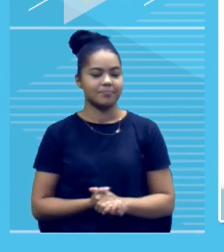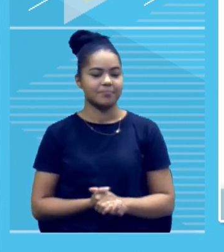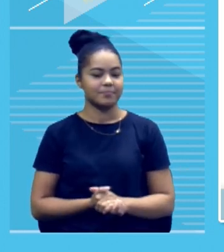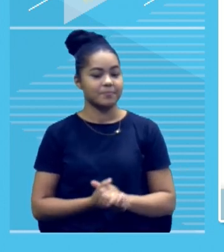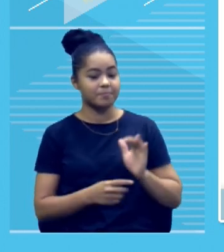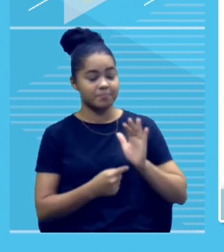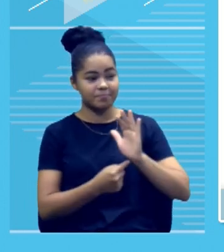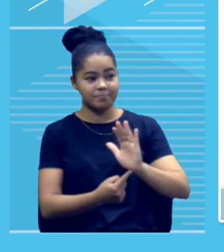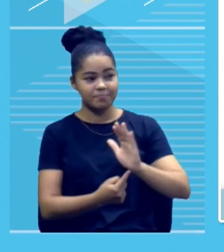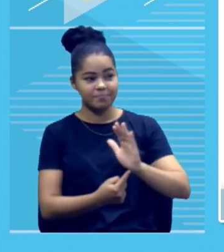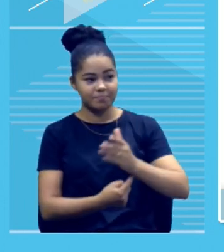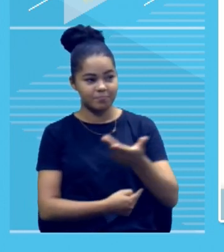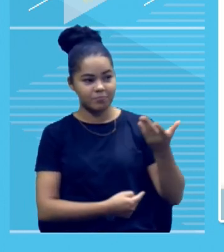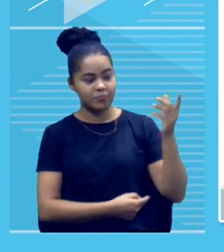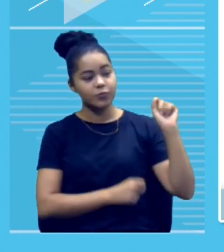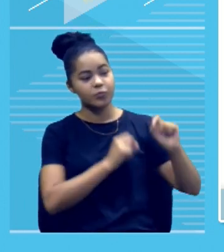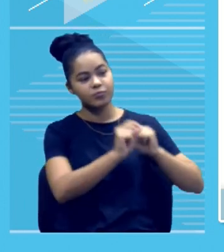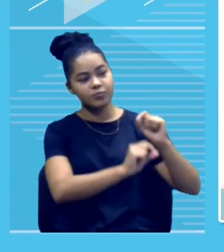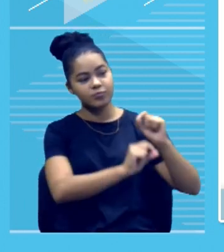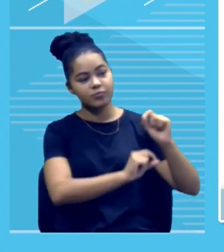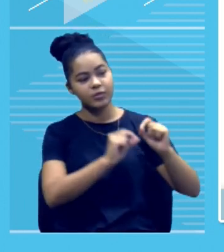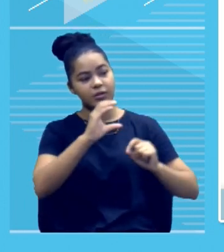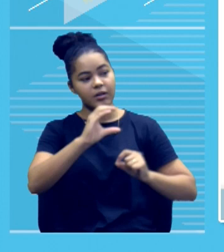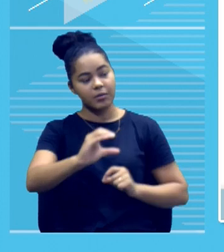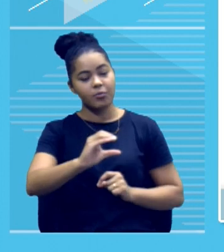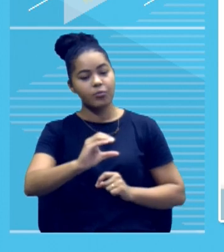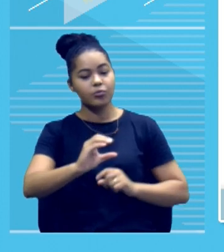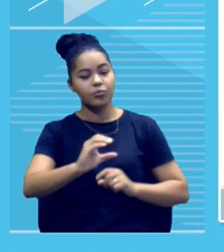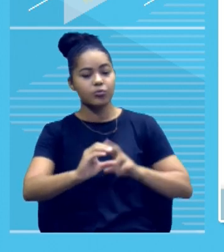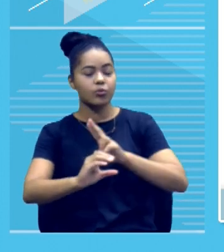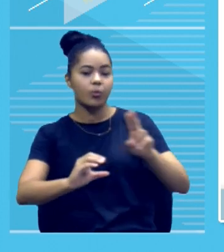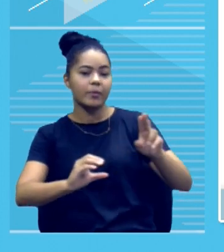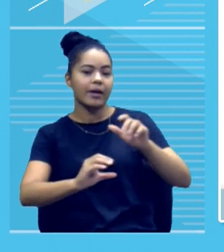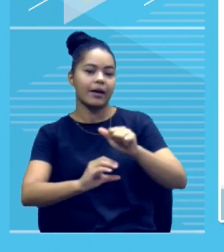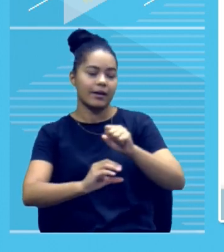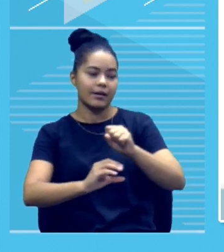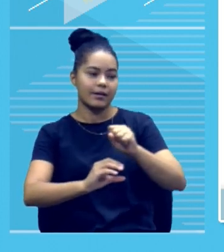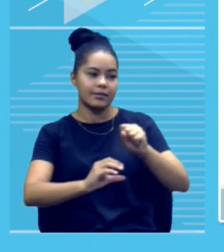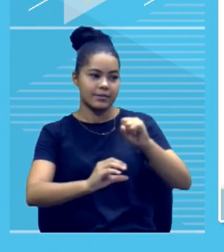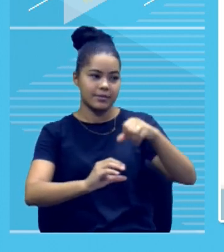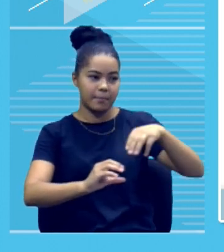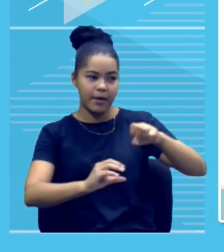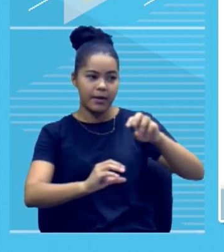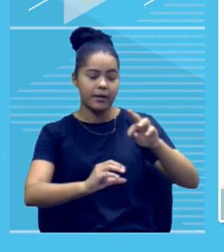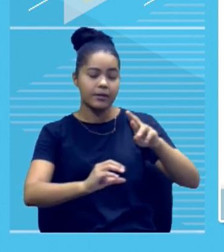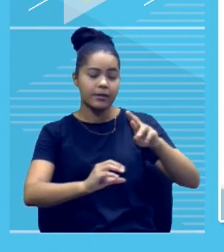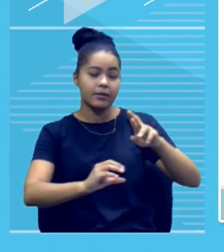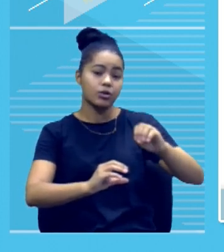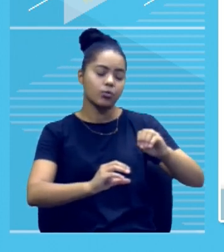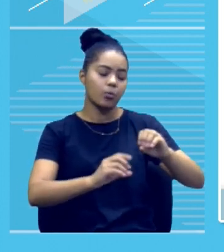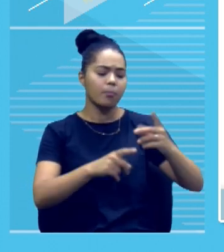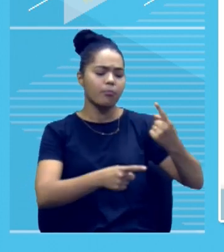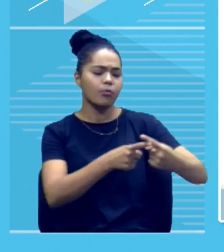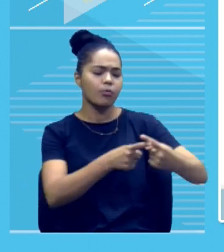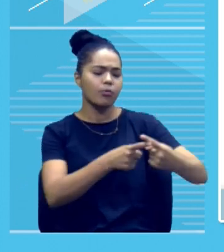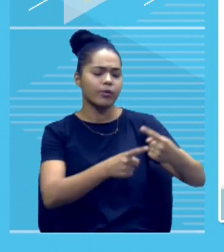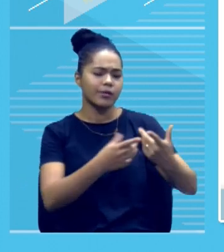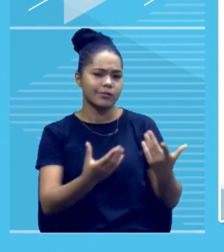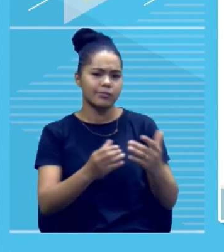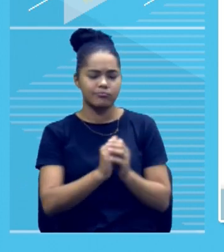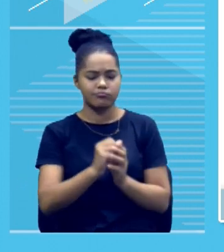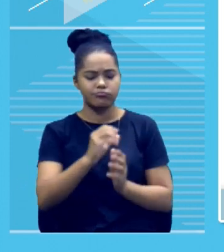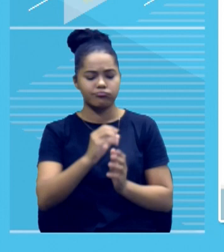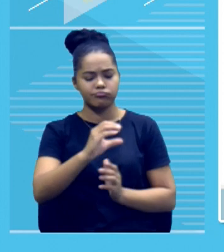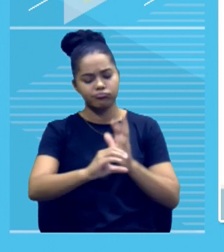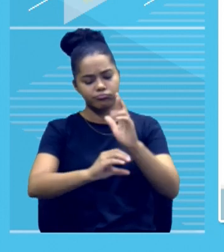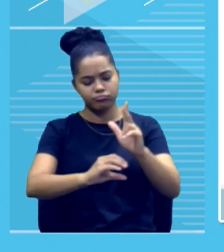Olha aqui, ó, mais uma vez aqui o carbono assimétrico sendo representado aqui, ó. Se você observar, eu coloquei até cores diferentes,